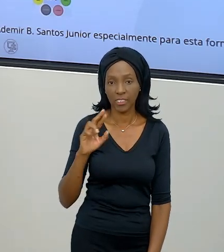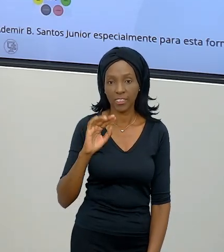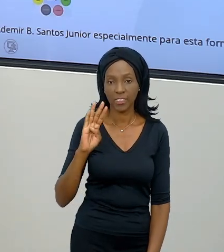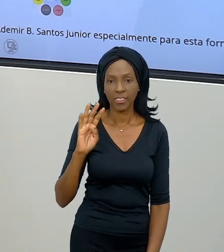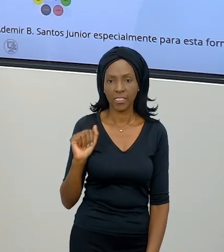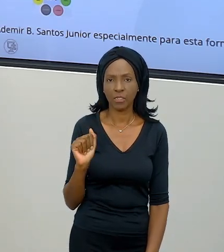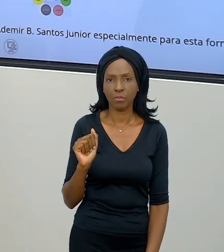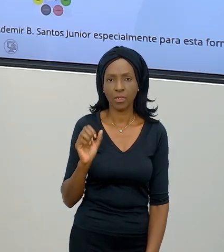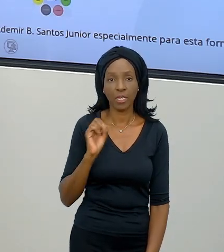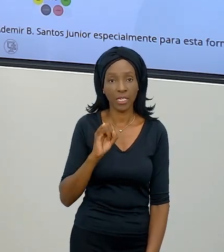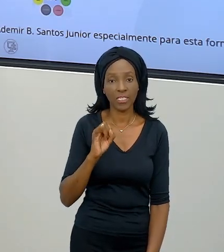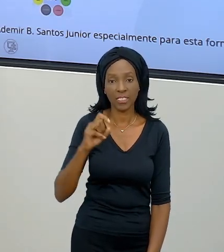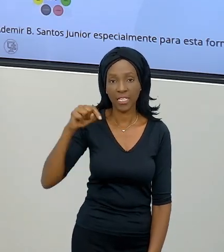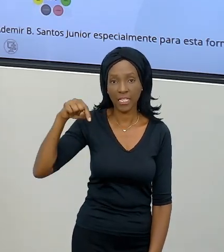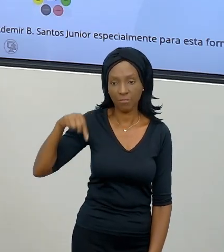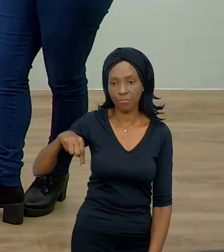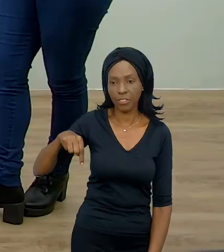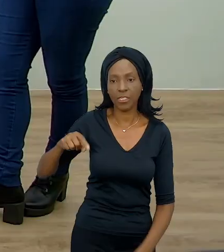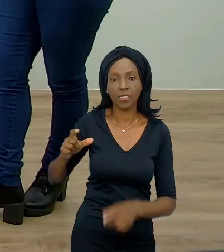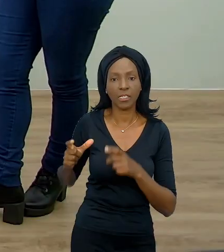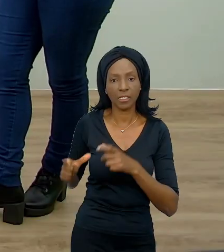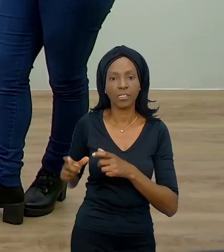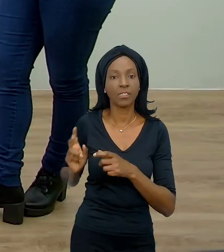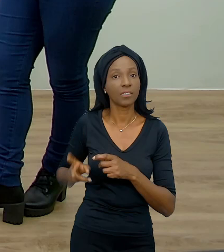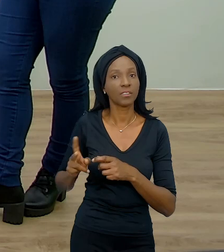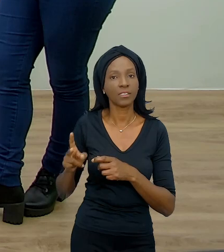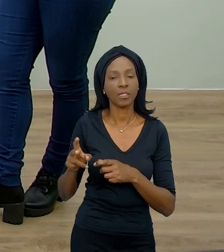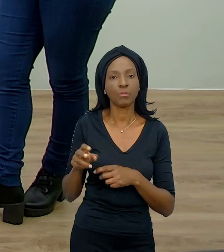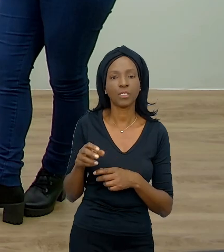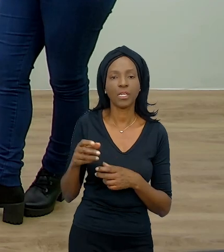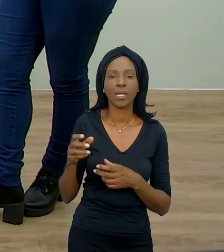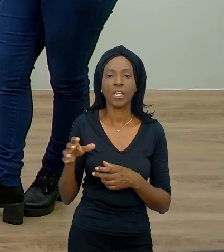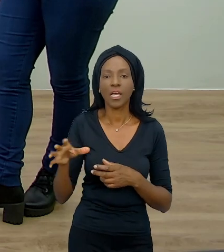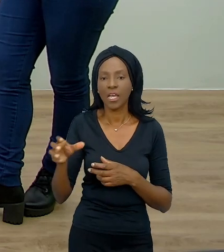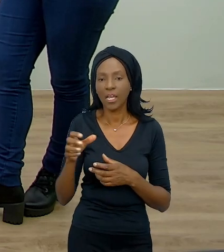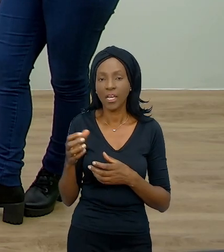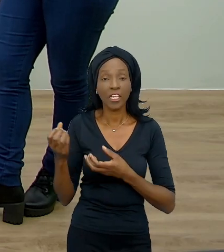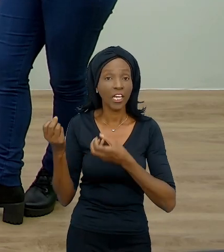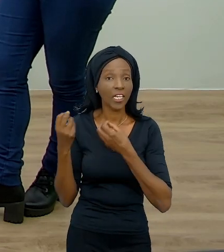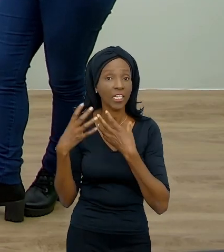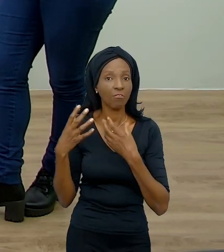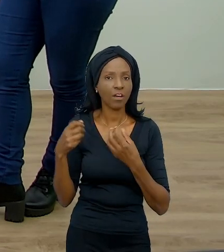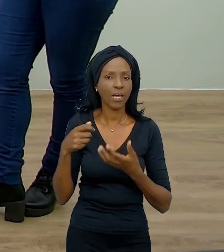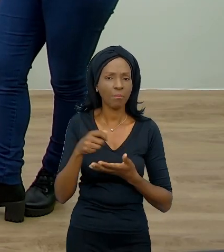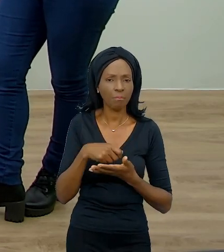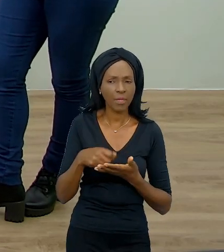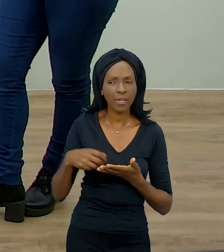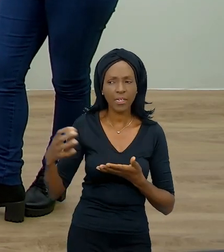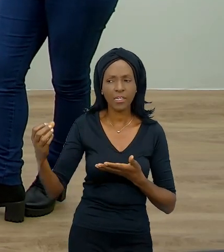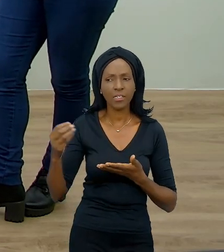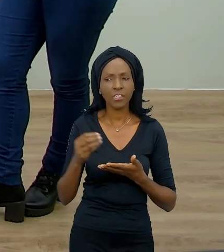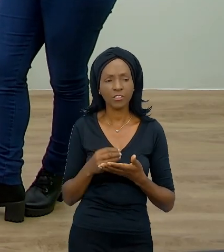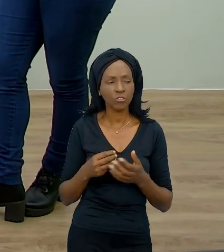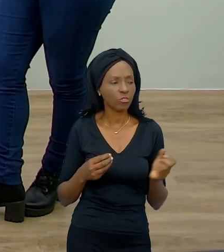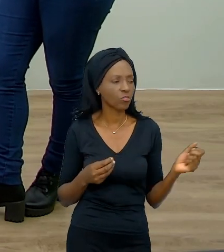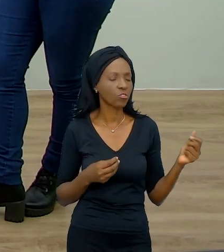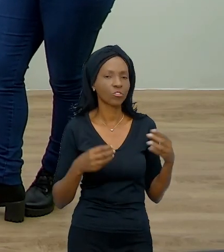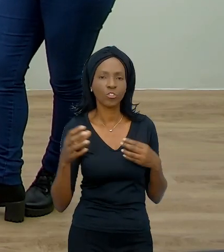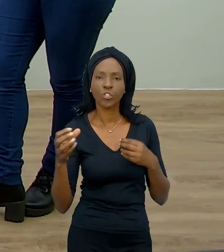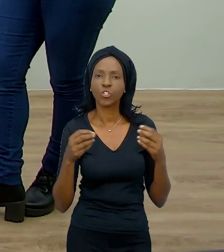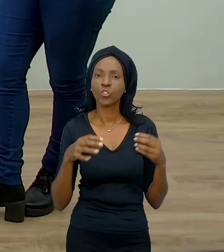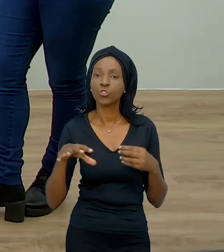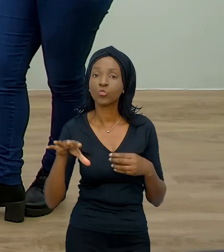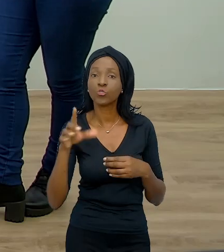na estação, o que acontece? Ele vai estar coletando informações, aprendizagens, conhecimento dos